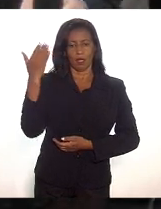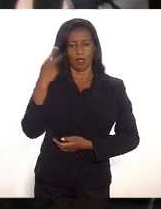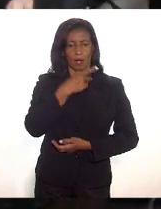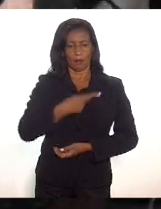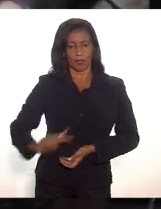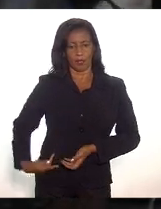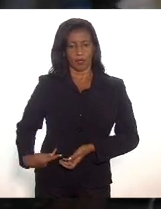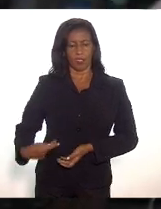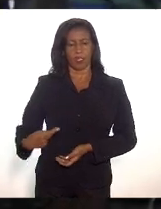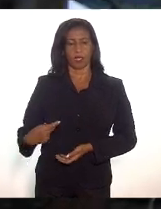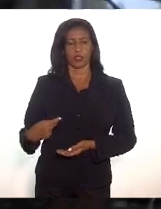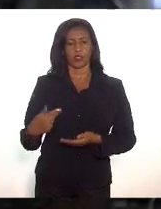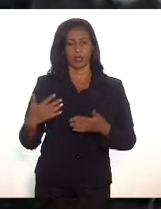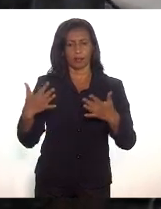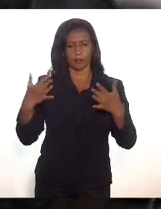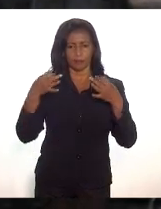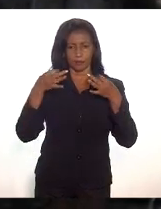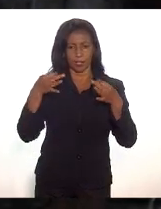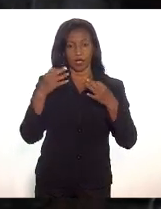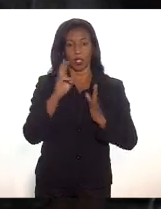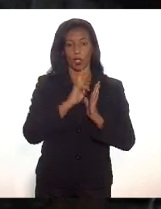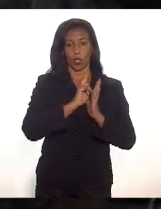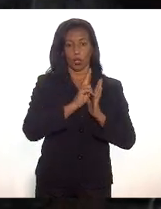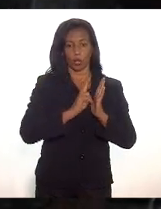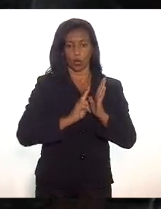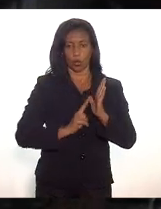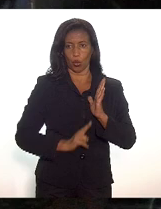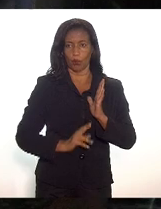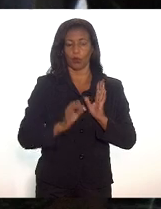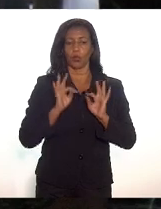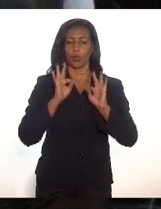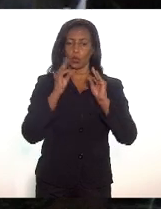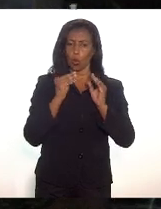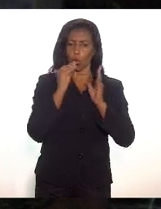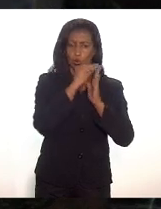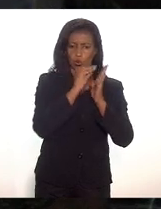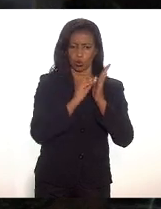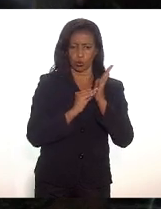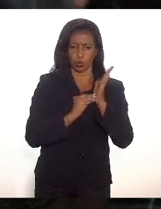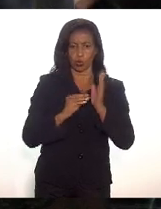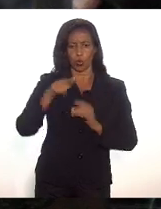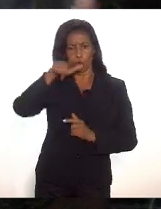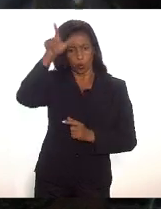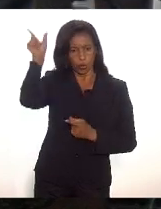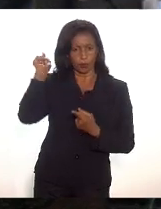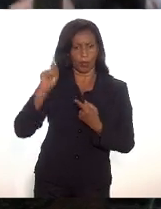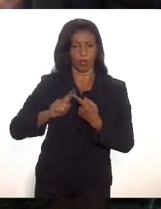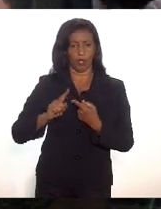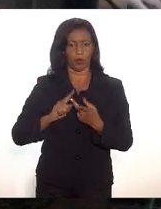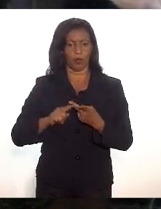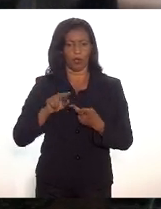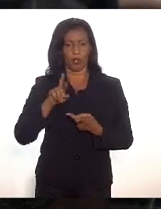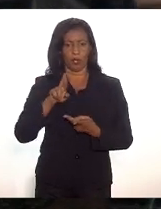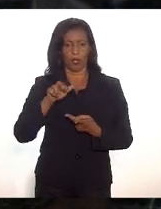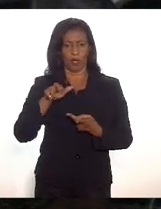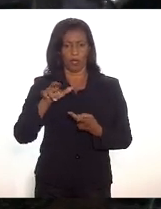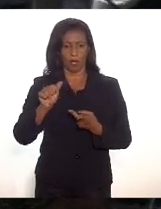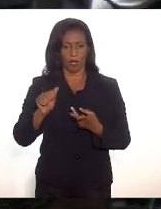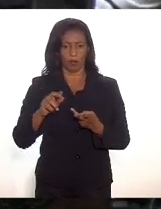por favor. Estão inscritos, todos terão direito à fala. Luiz Paulo, Renata